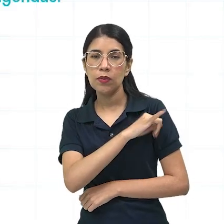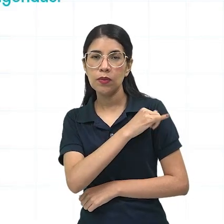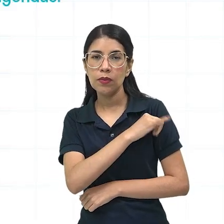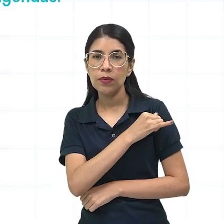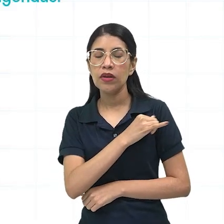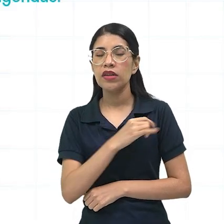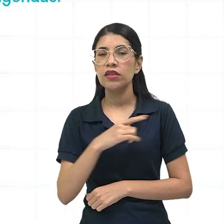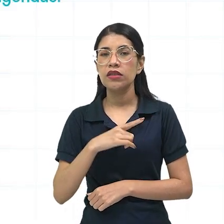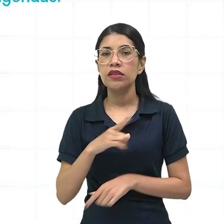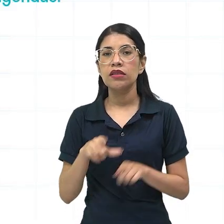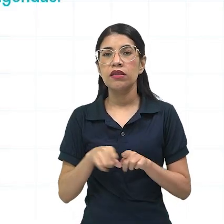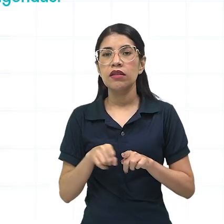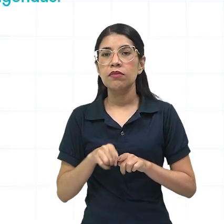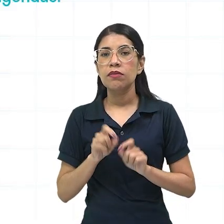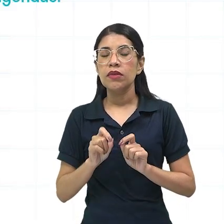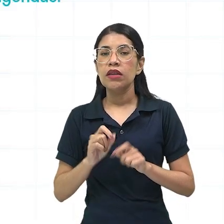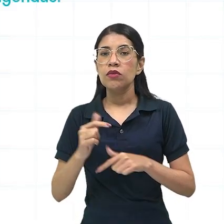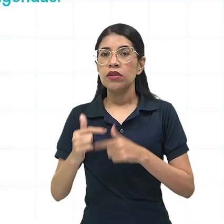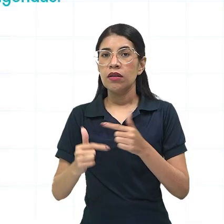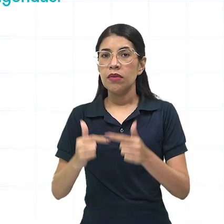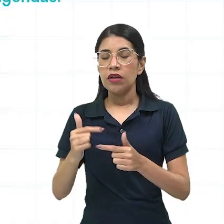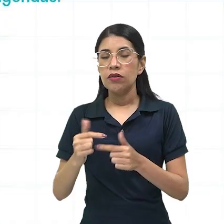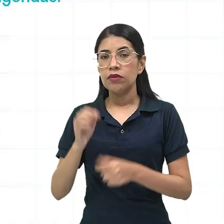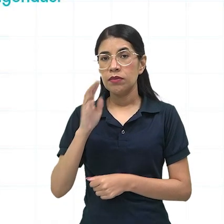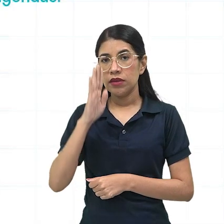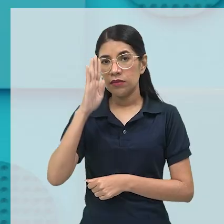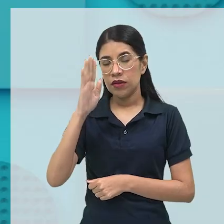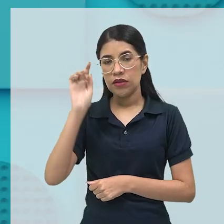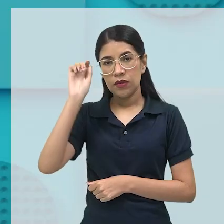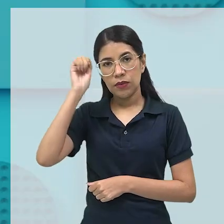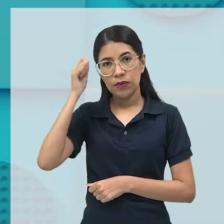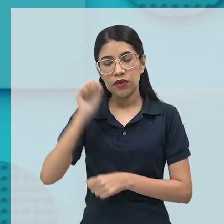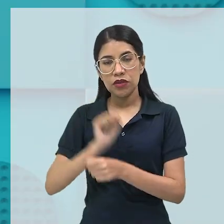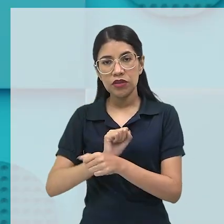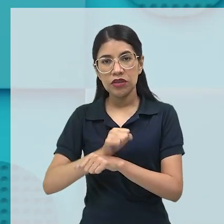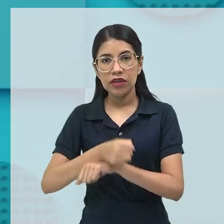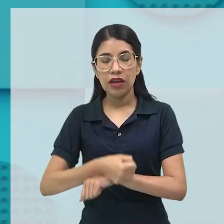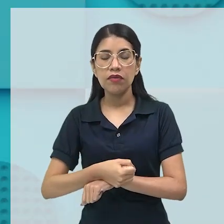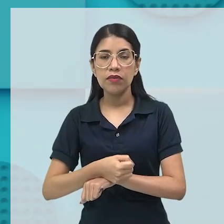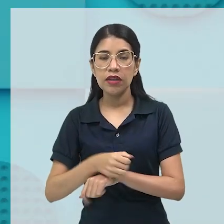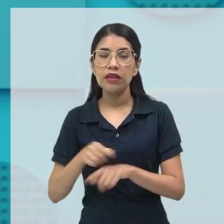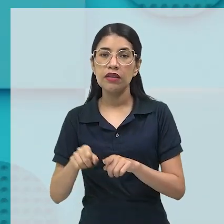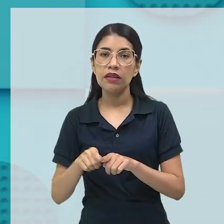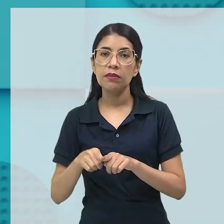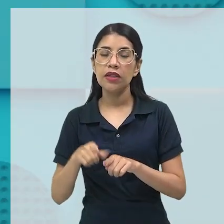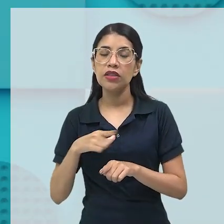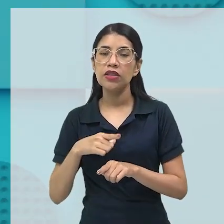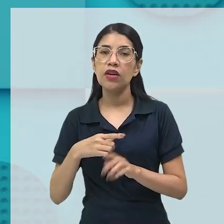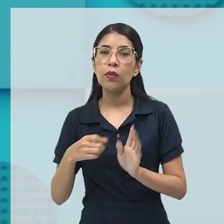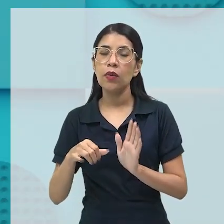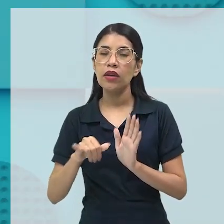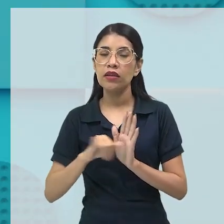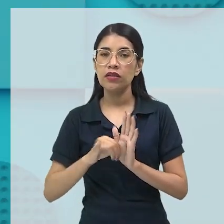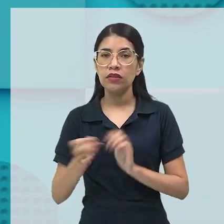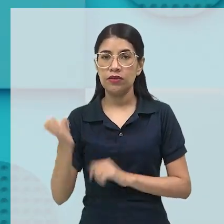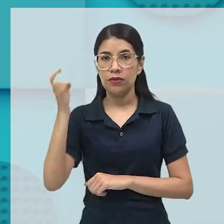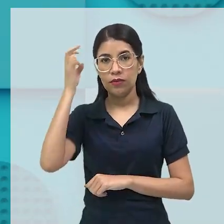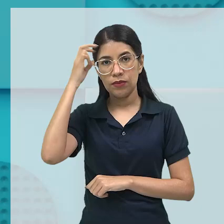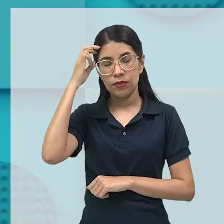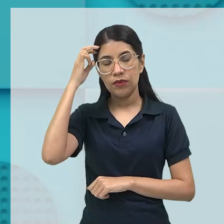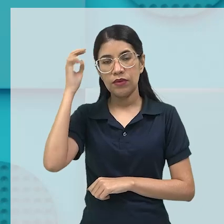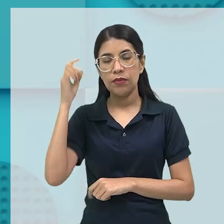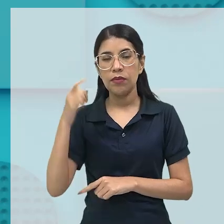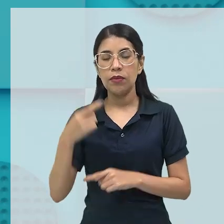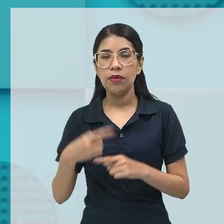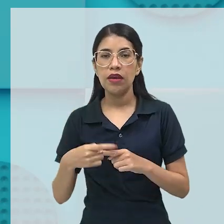e tinha como trabalhador os escravos. E eles foram trazendo consigo a sua identidade cultural, porque era